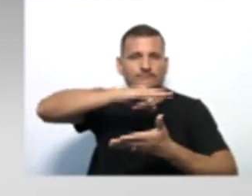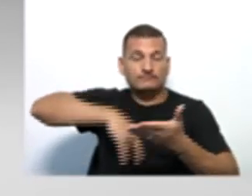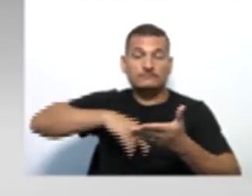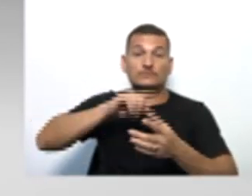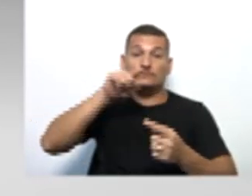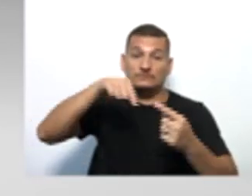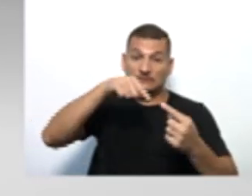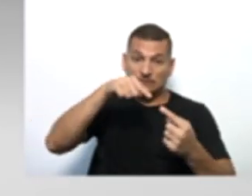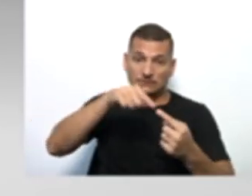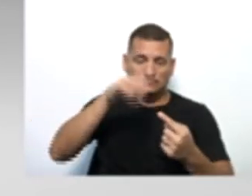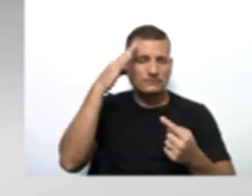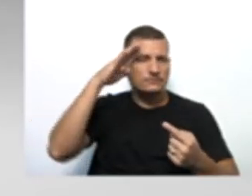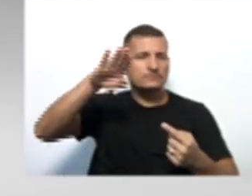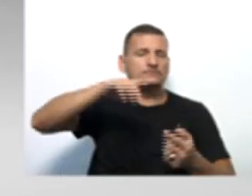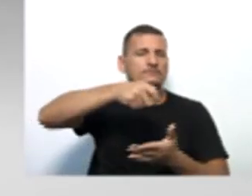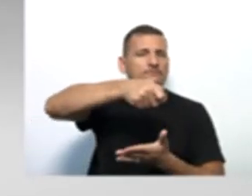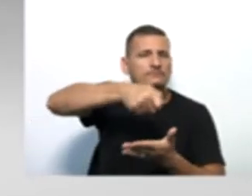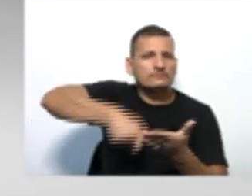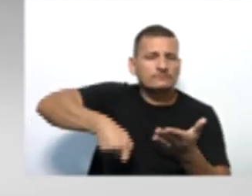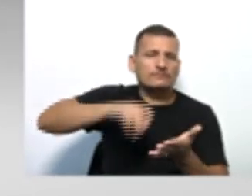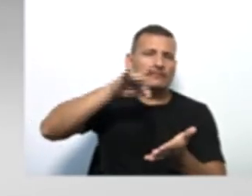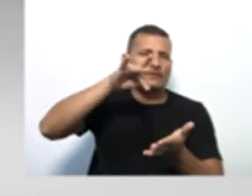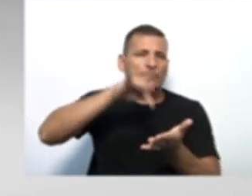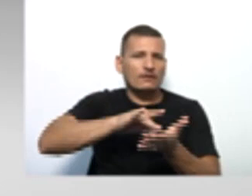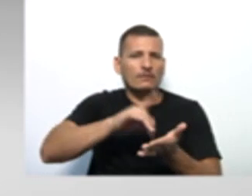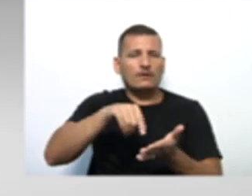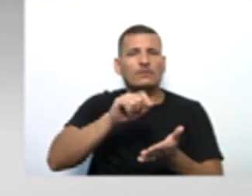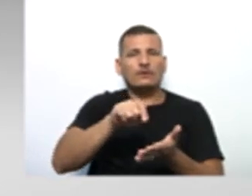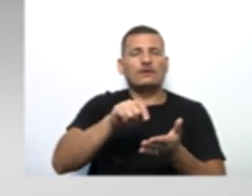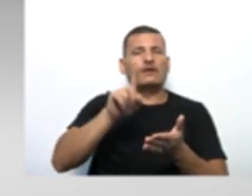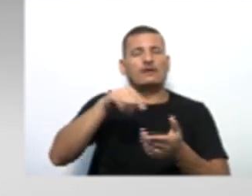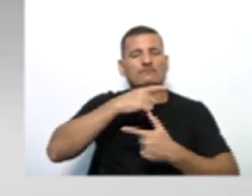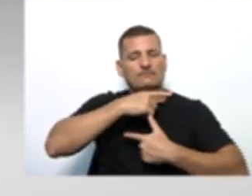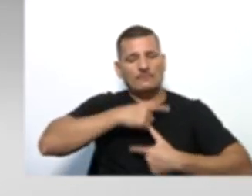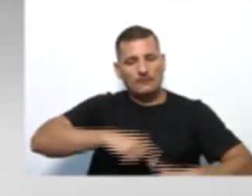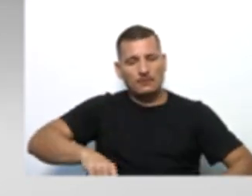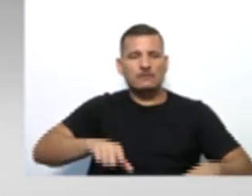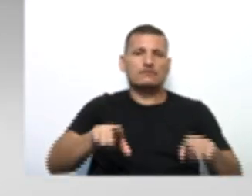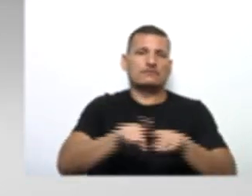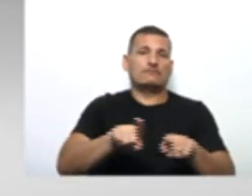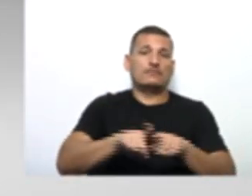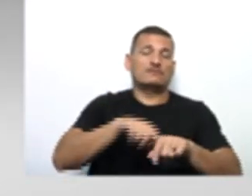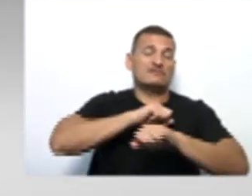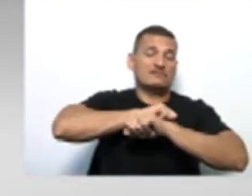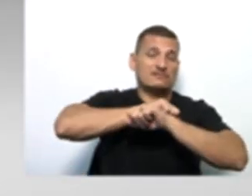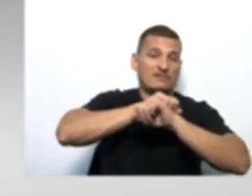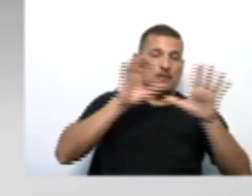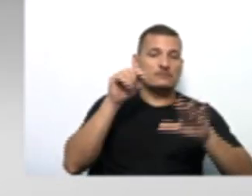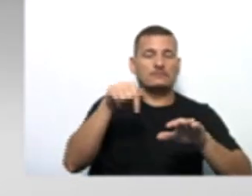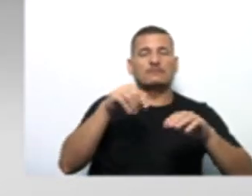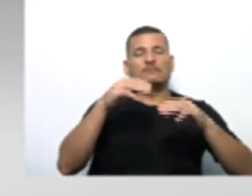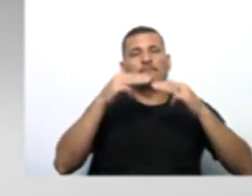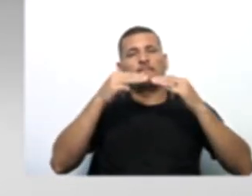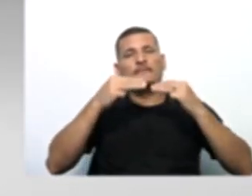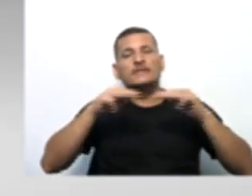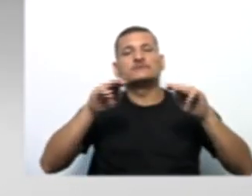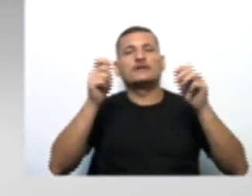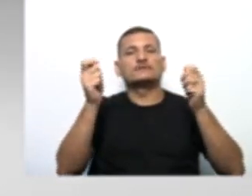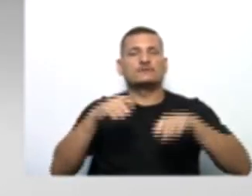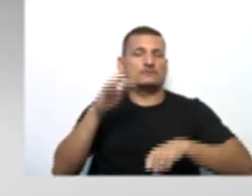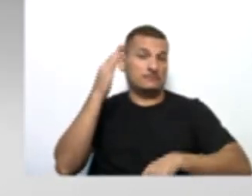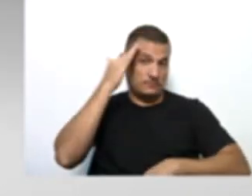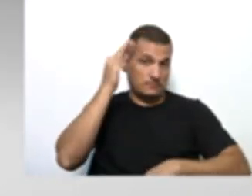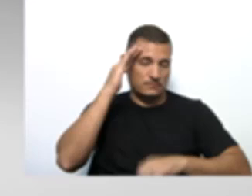da redação oficial é comunicar com impessoalidade e clareza, para que a mensagem ali transmitida seja compreendida por